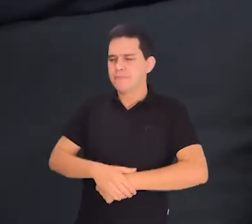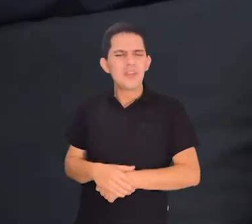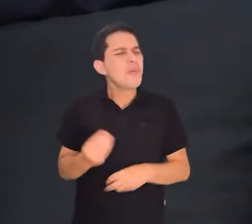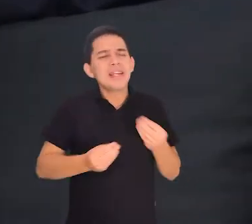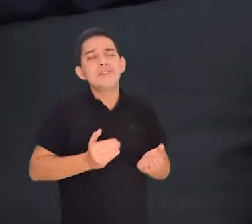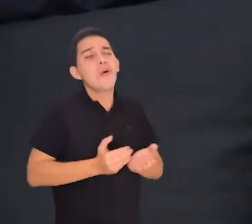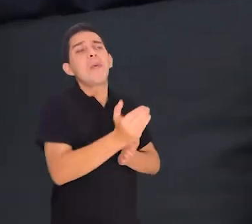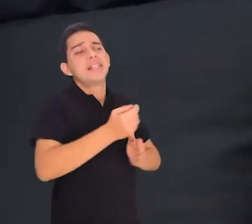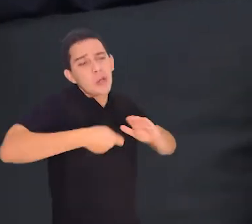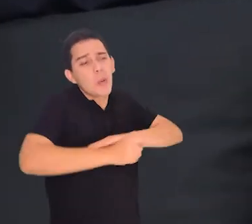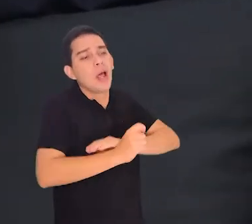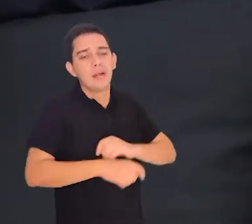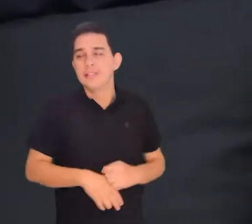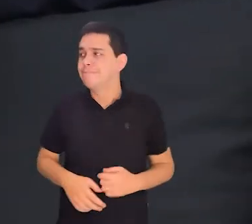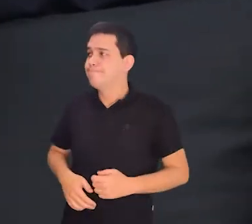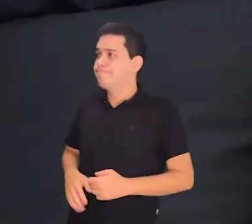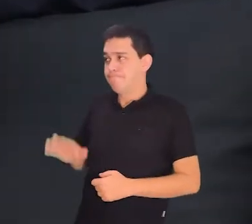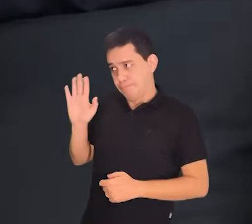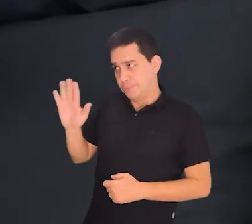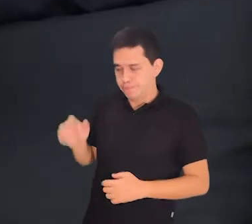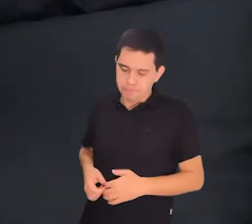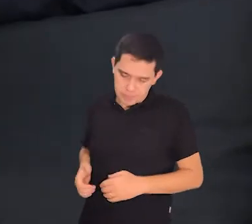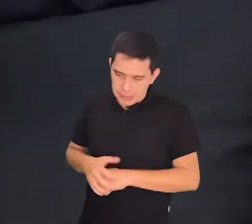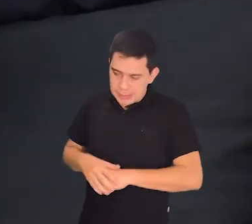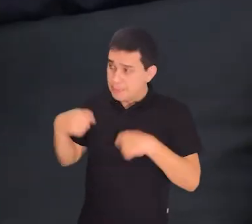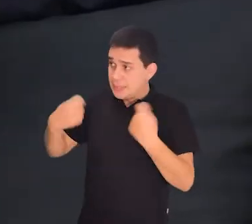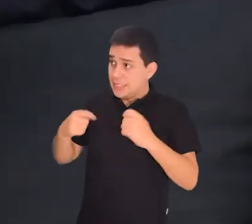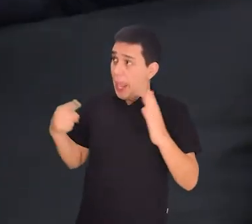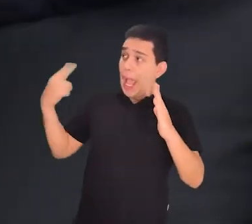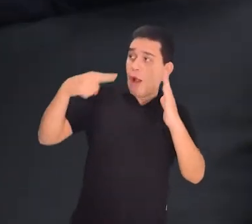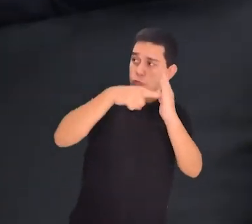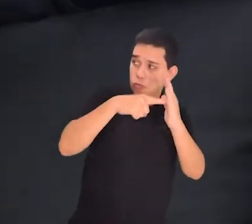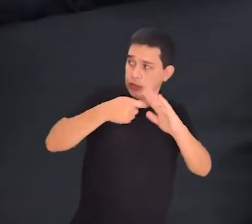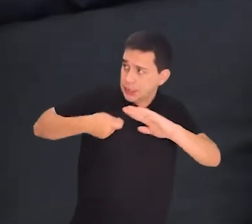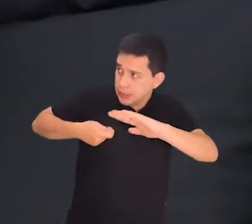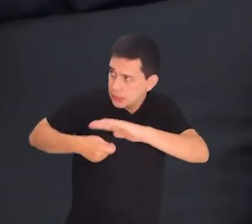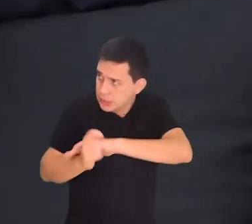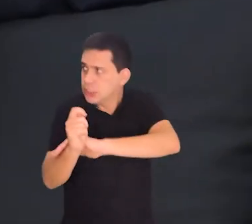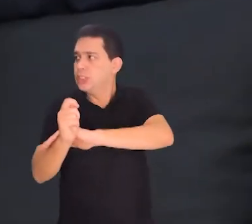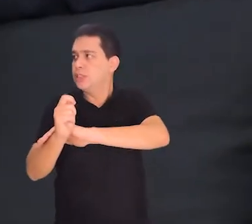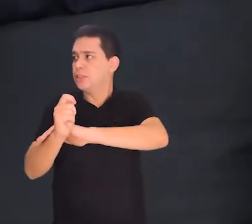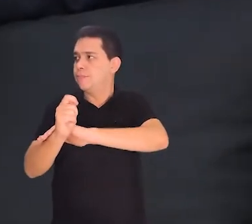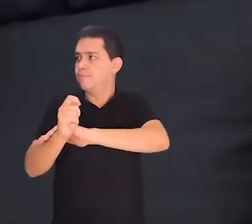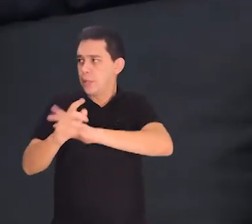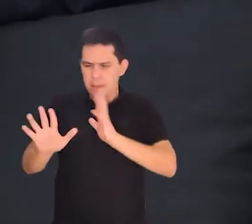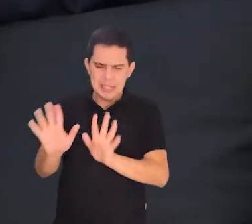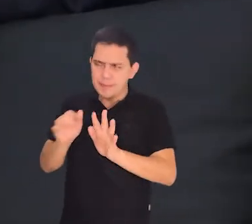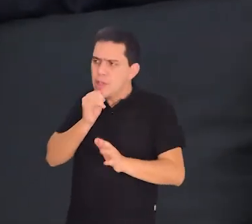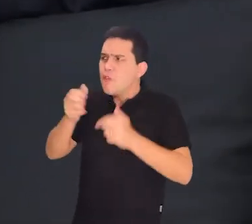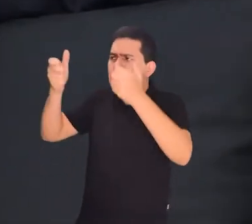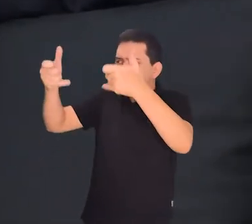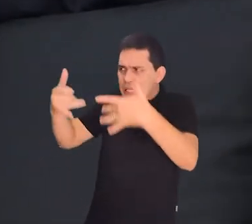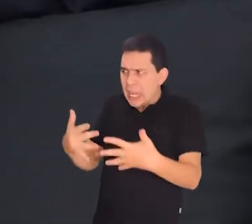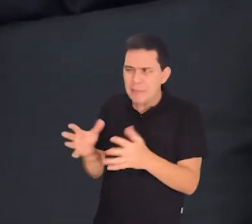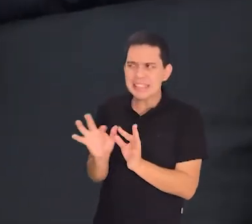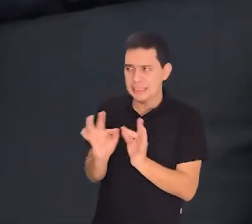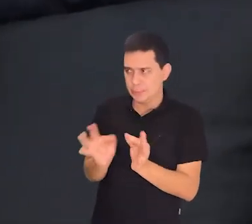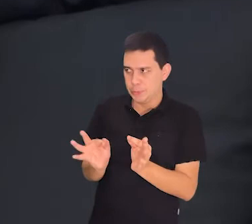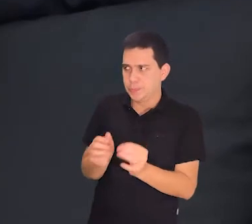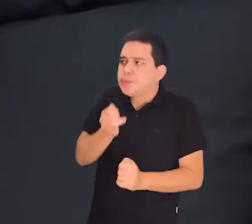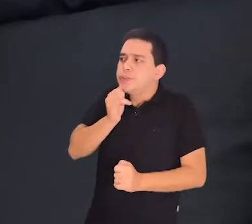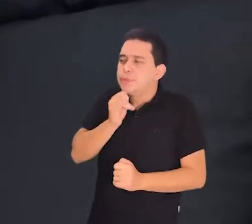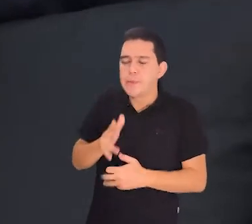mensal de investimento. Por exemplo, eu vou desconsiderar aqui a questão da taxa de juros para simplificar os cálculos. Vamos imaginar que você quer fazer uma